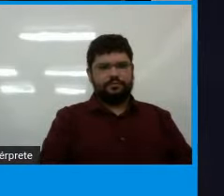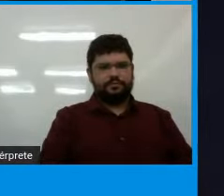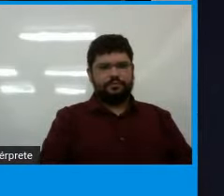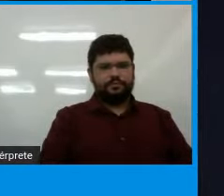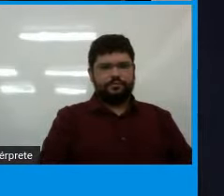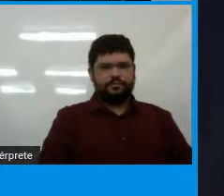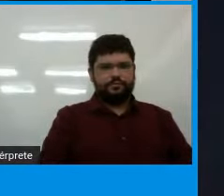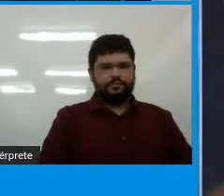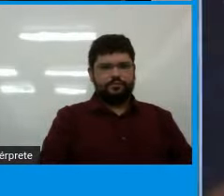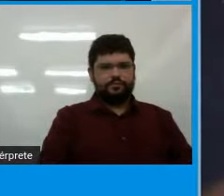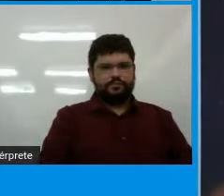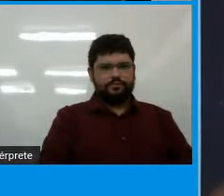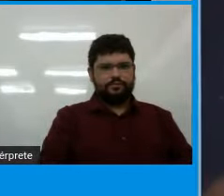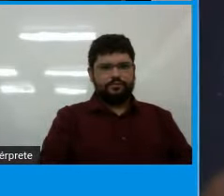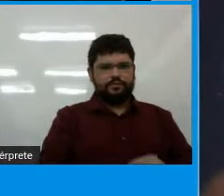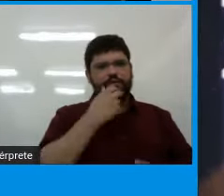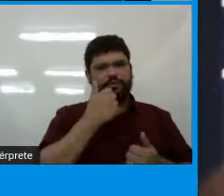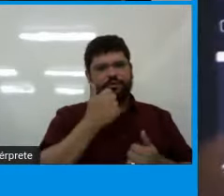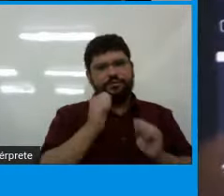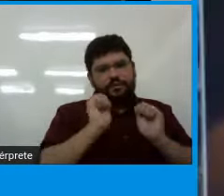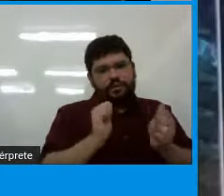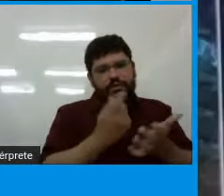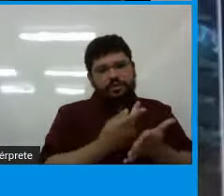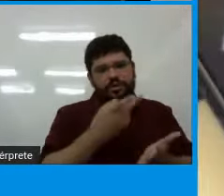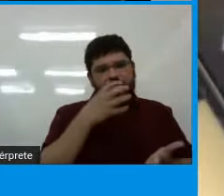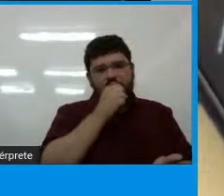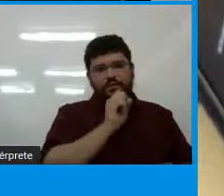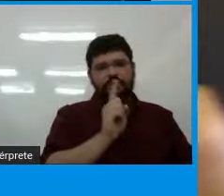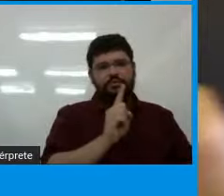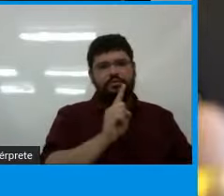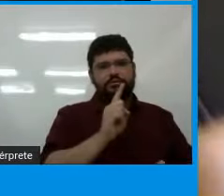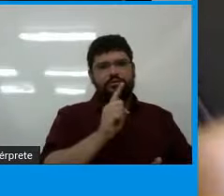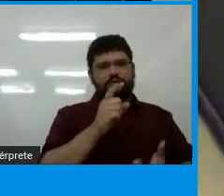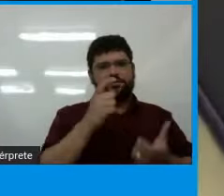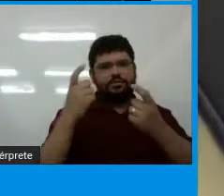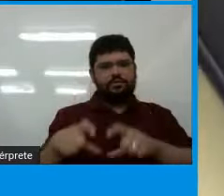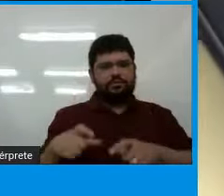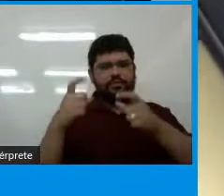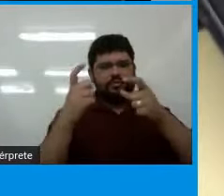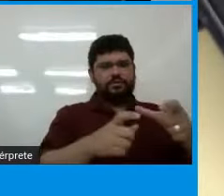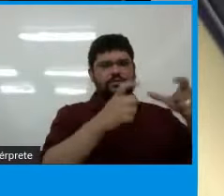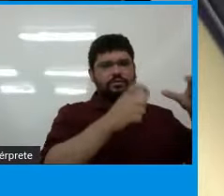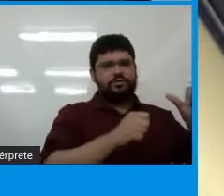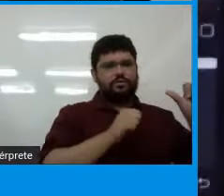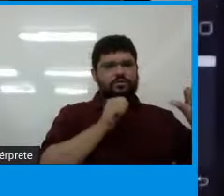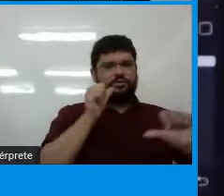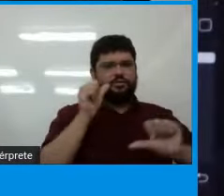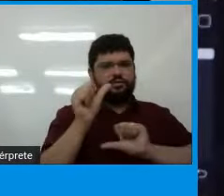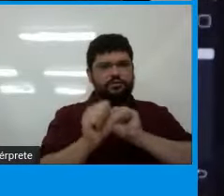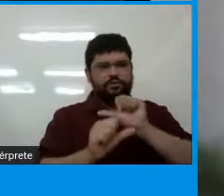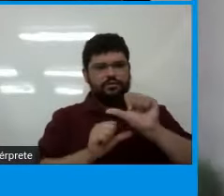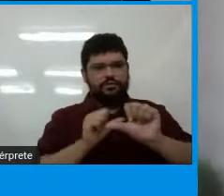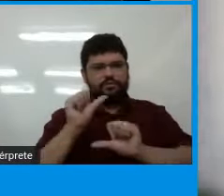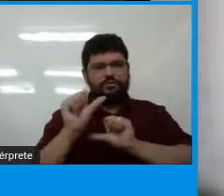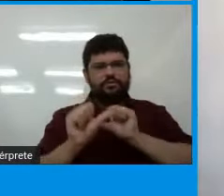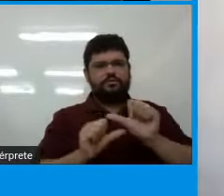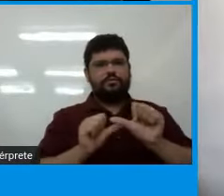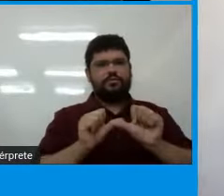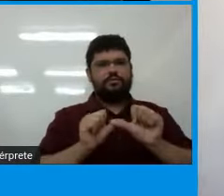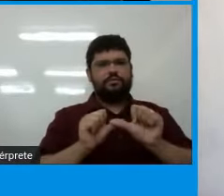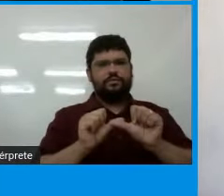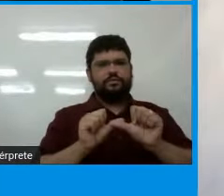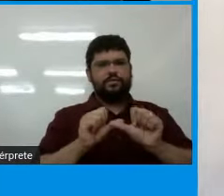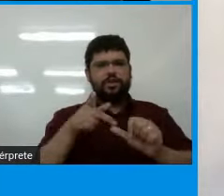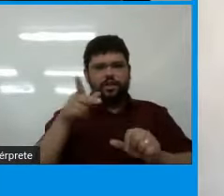Tudo bem, pode não acontecer tão de repente, mas os ambientes estão em transformação permanentemente. E não é a espécie mais forte que